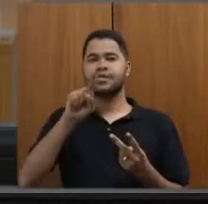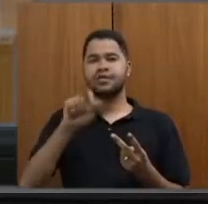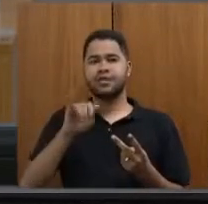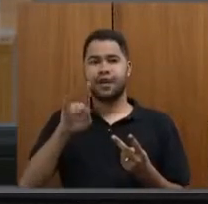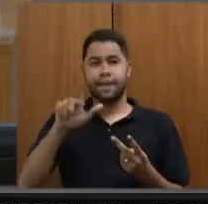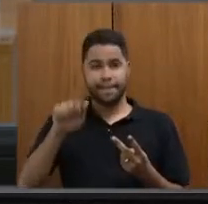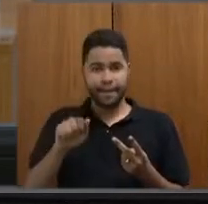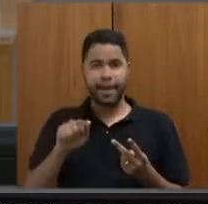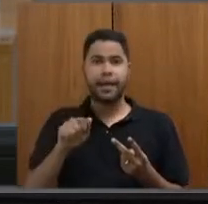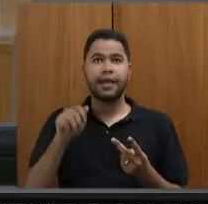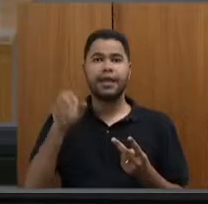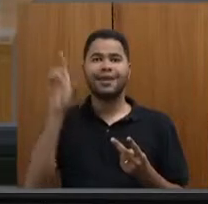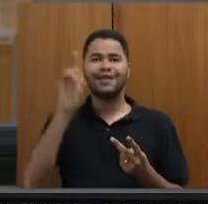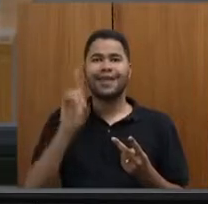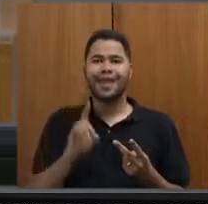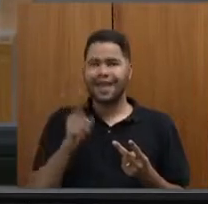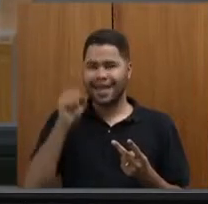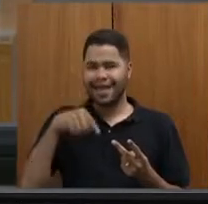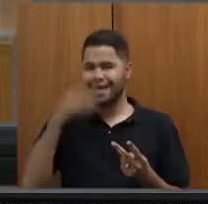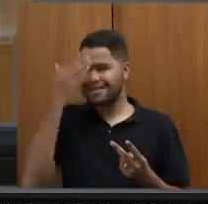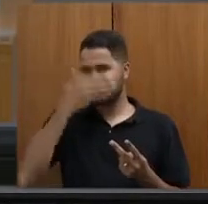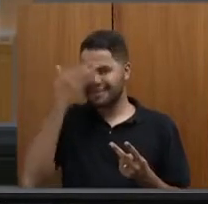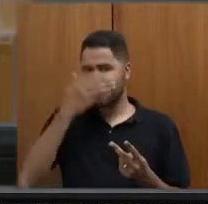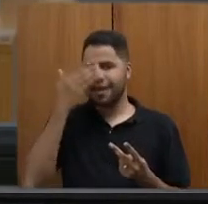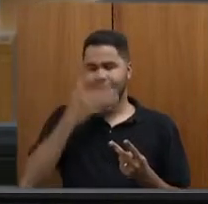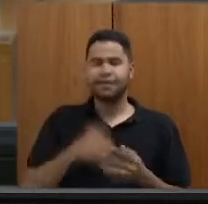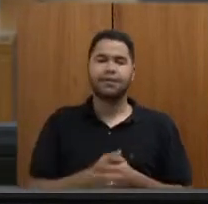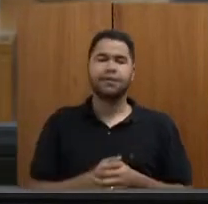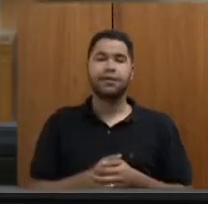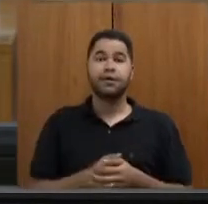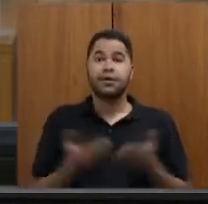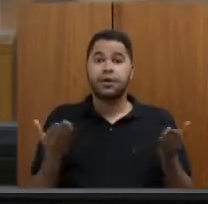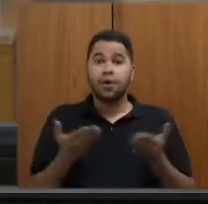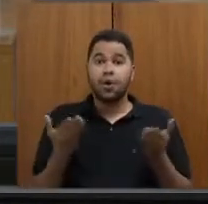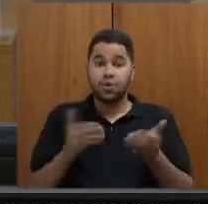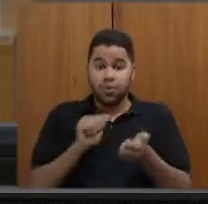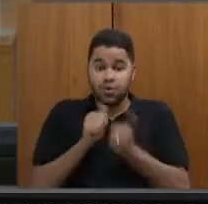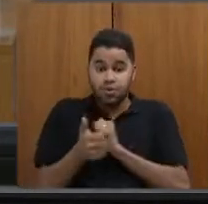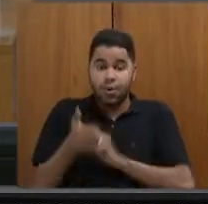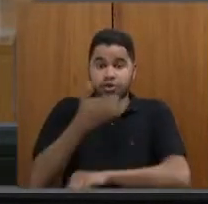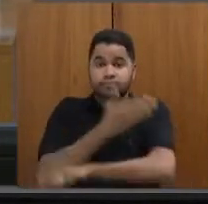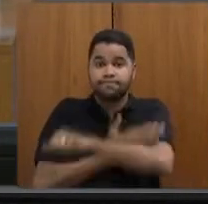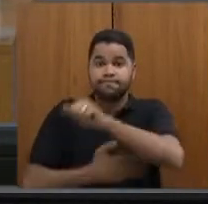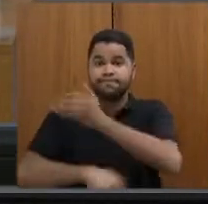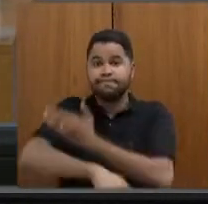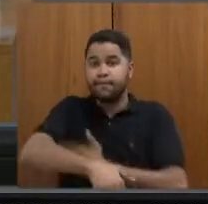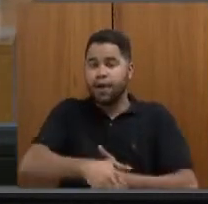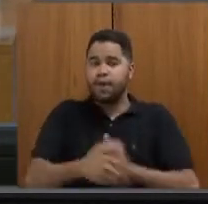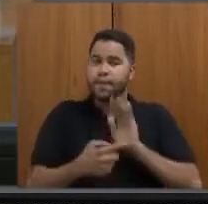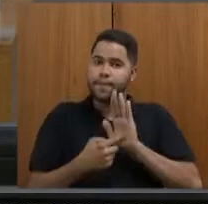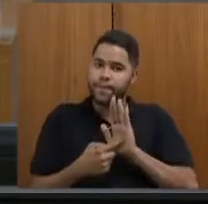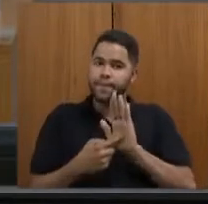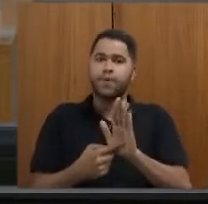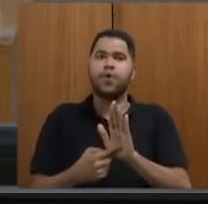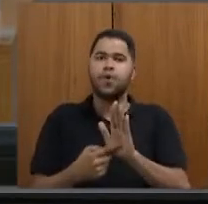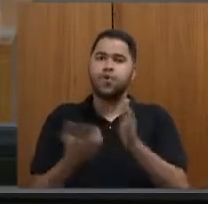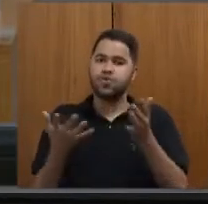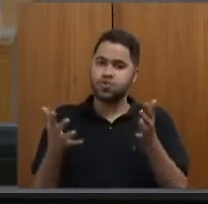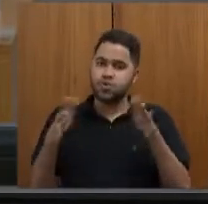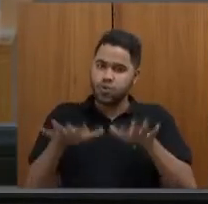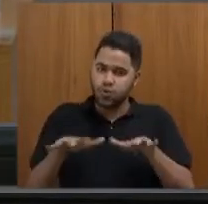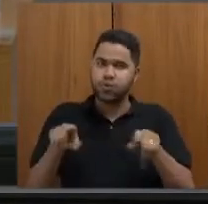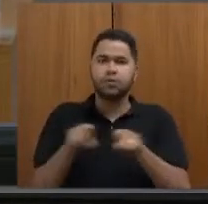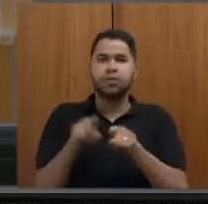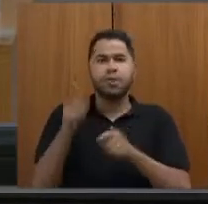que ela tem uma deficiência visual. Então, hoje, o esporte paralímpico, para nós, ele é uma demonstração de inclusão e